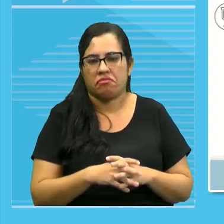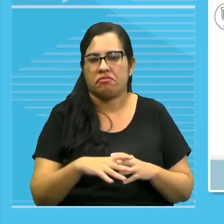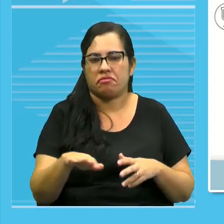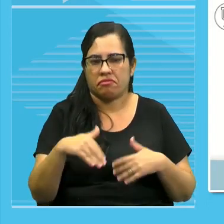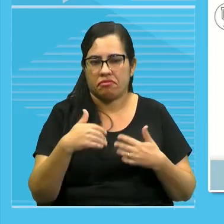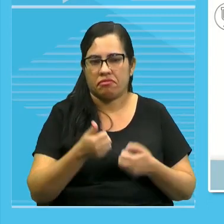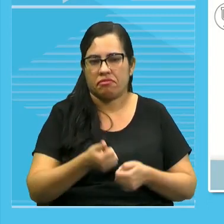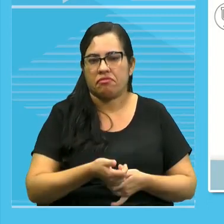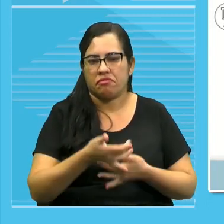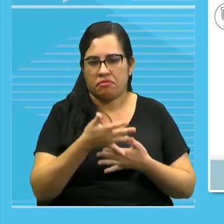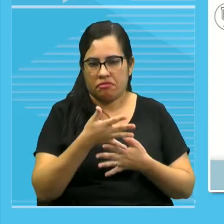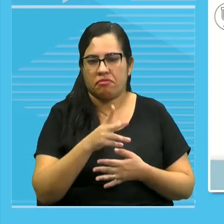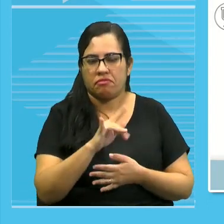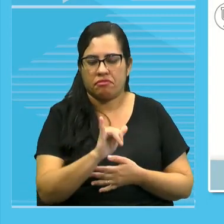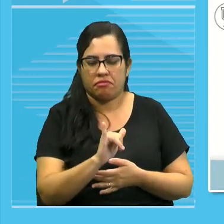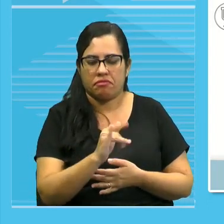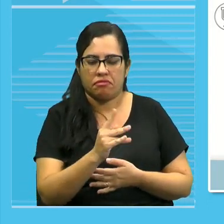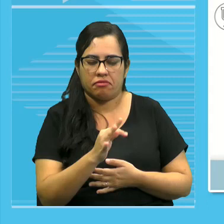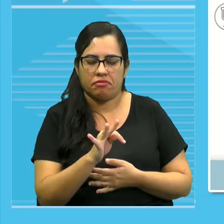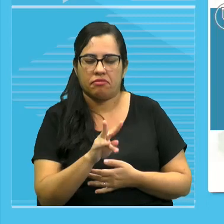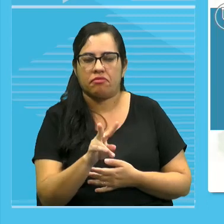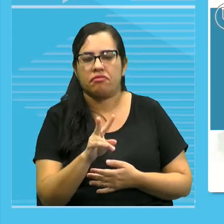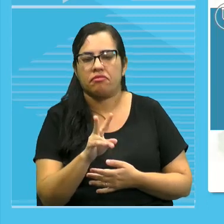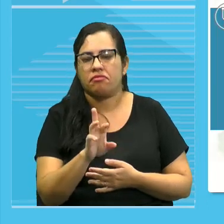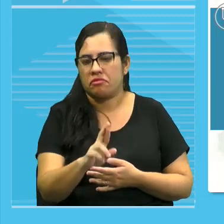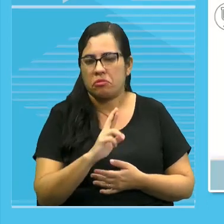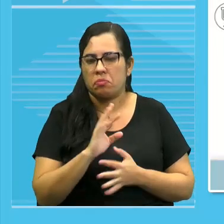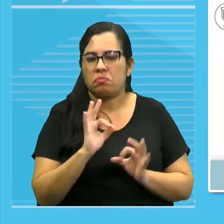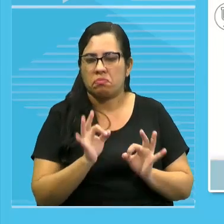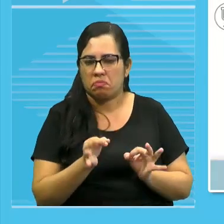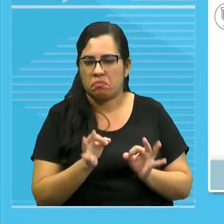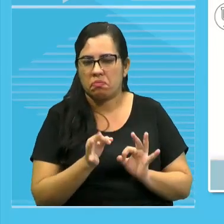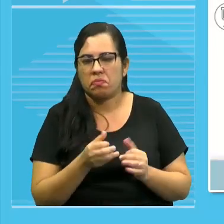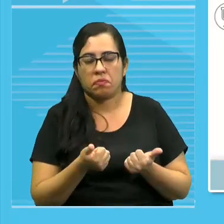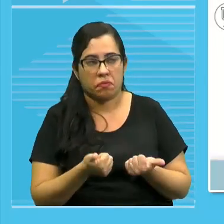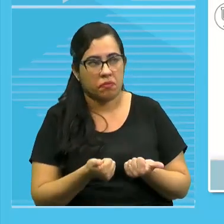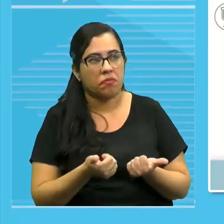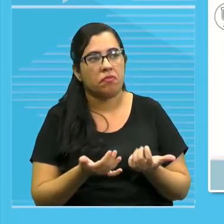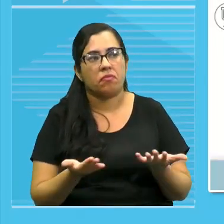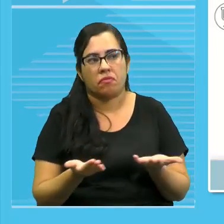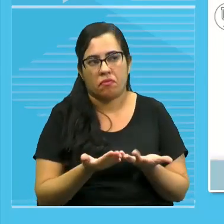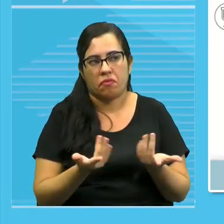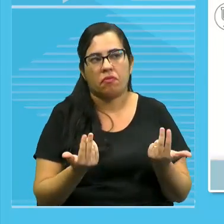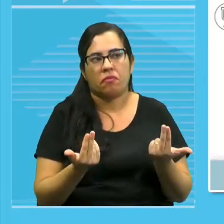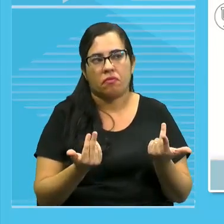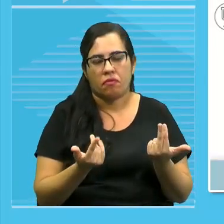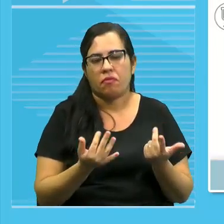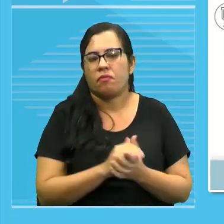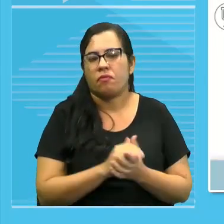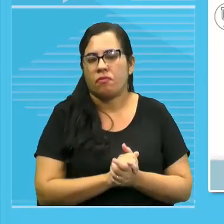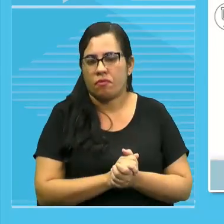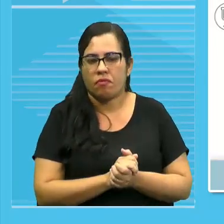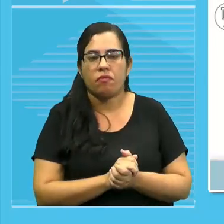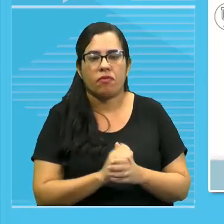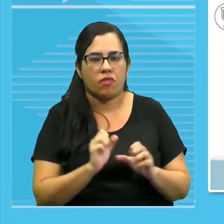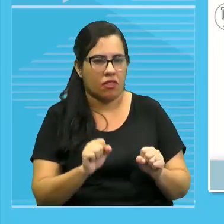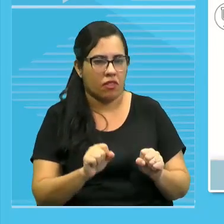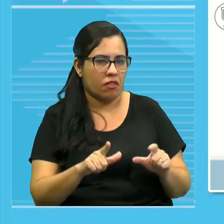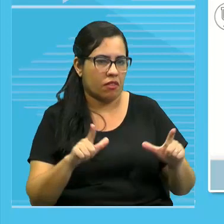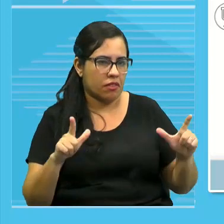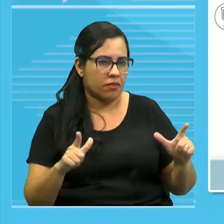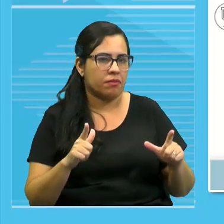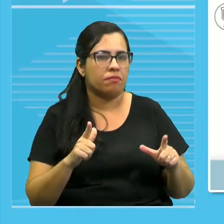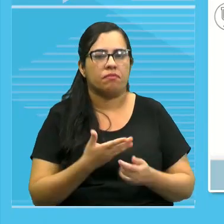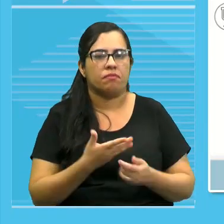não tô falando do chat do IPTV vou fazer aqui igual o Jorge vai deixar em tela cheia